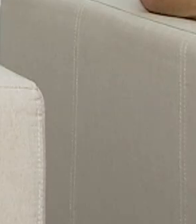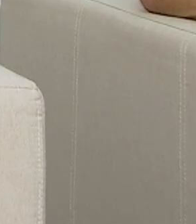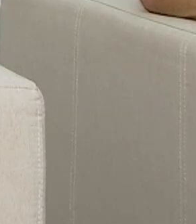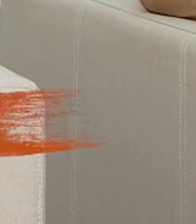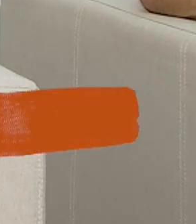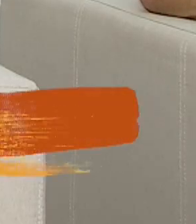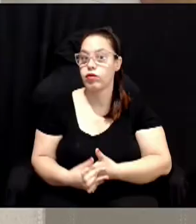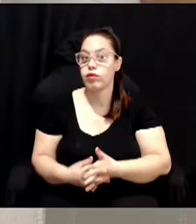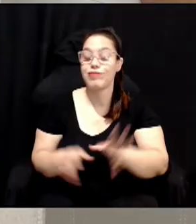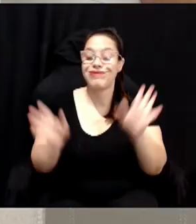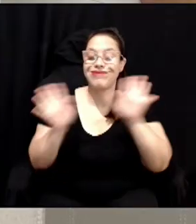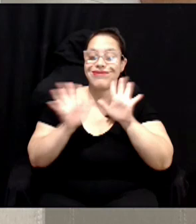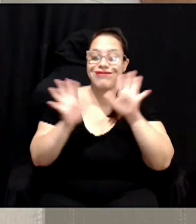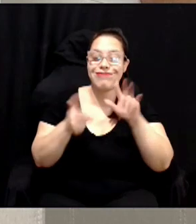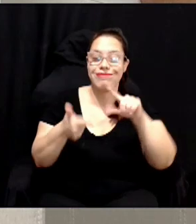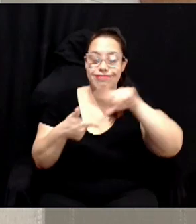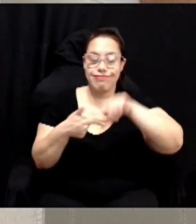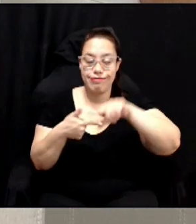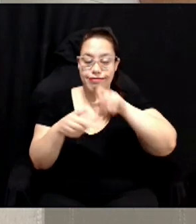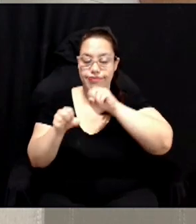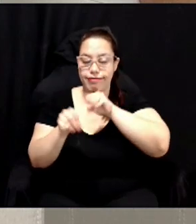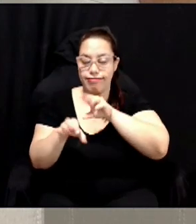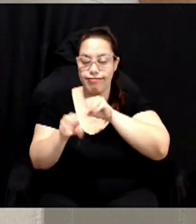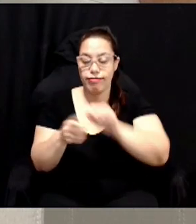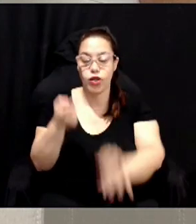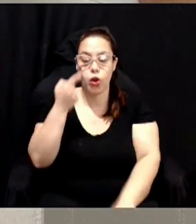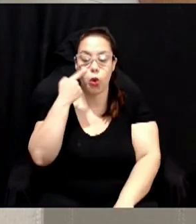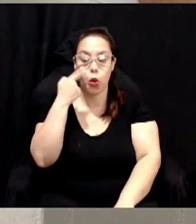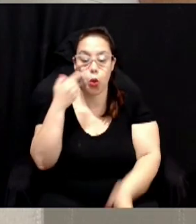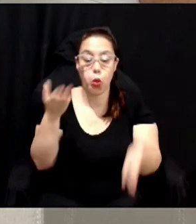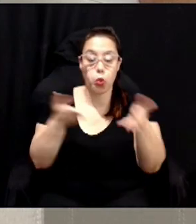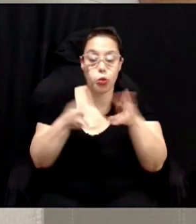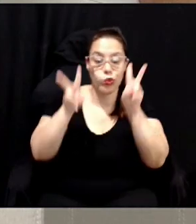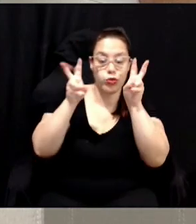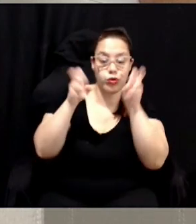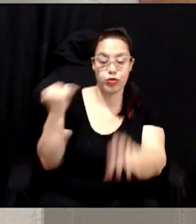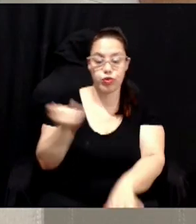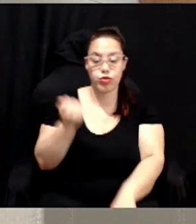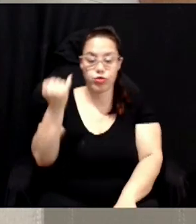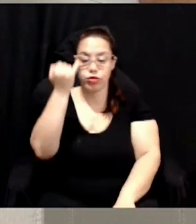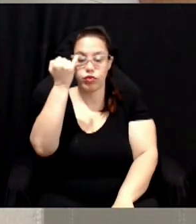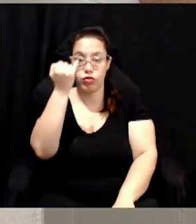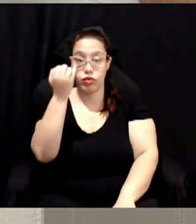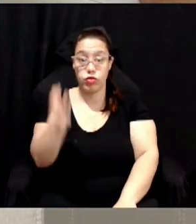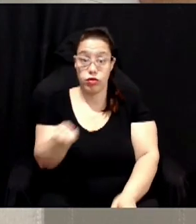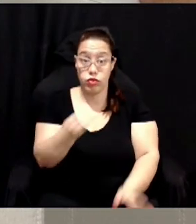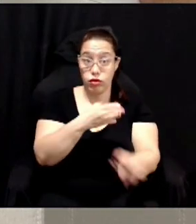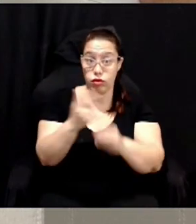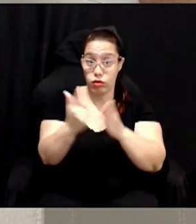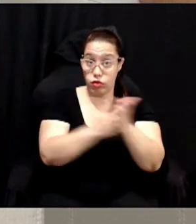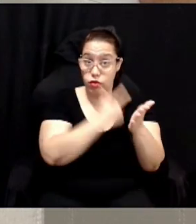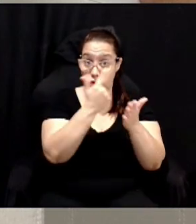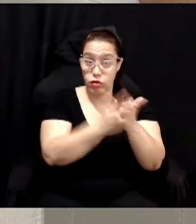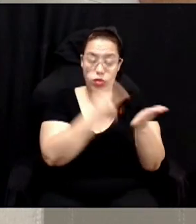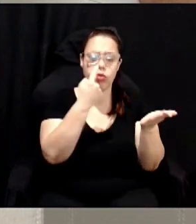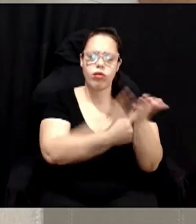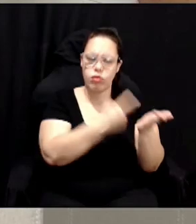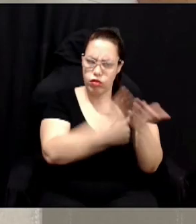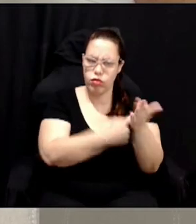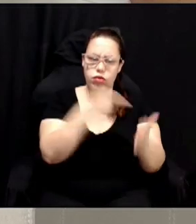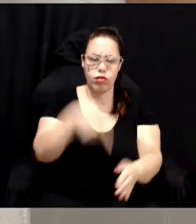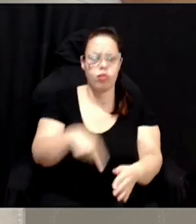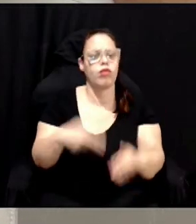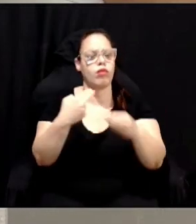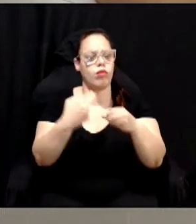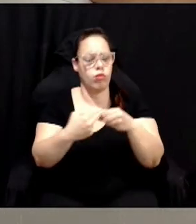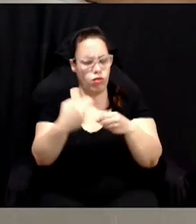Bom, pessoal, é o quadro de Olho na Educação e olha só, hoje um assunto super importante, novos livros obrigatórios aqui na Unicamp.